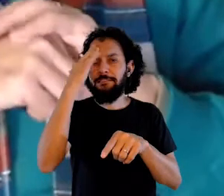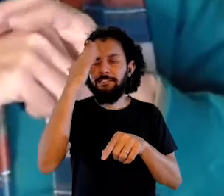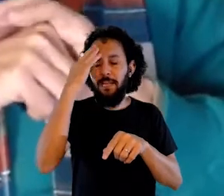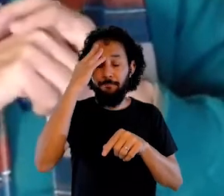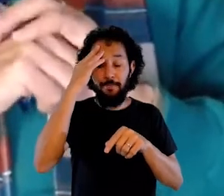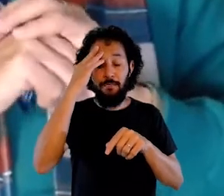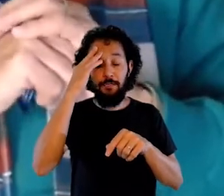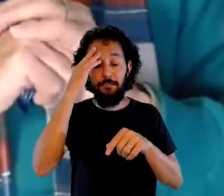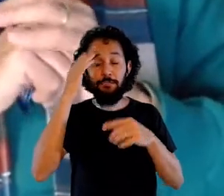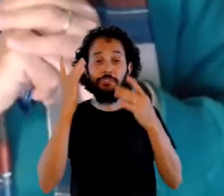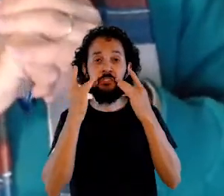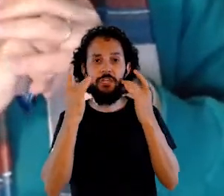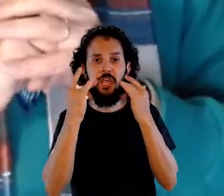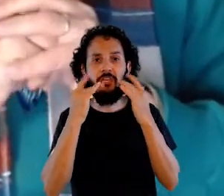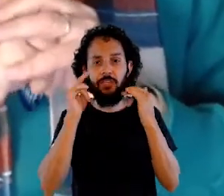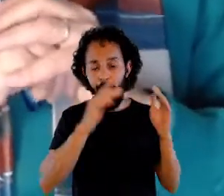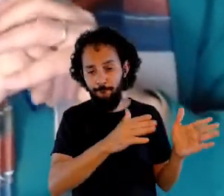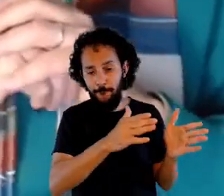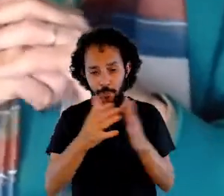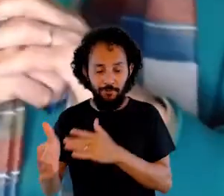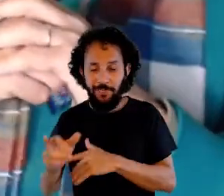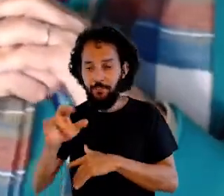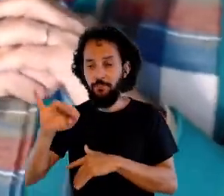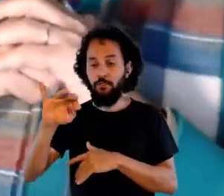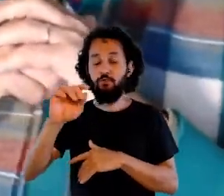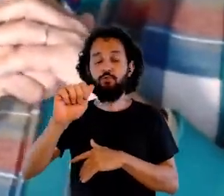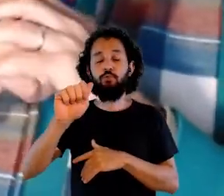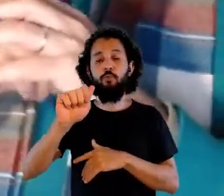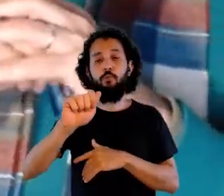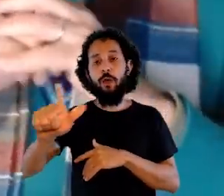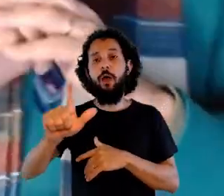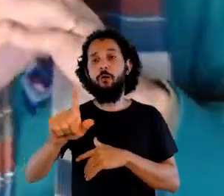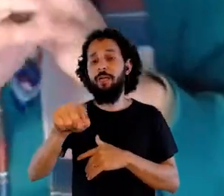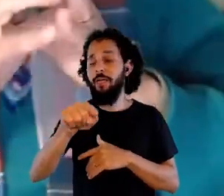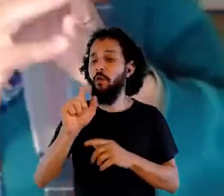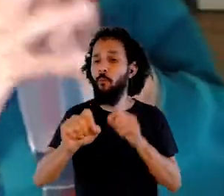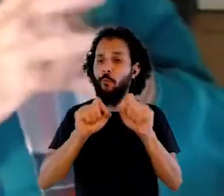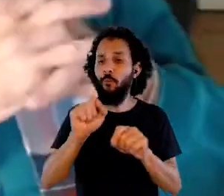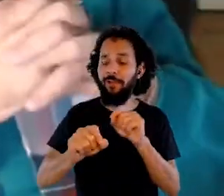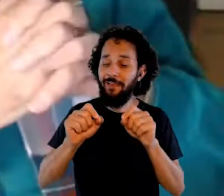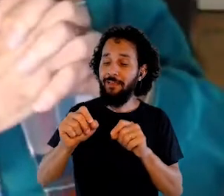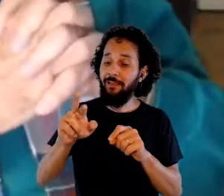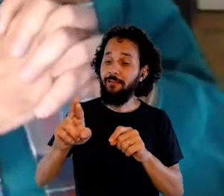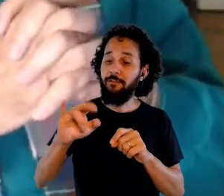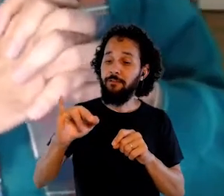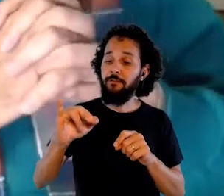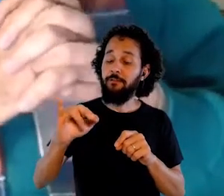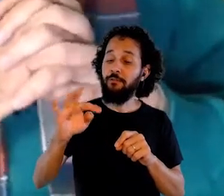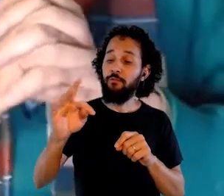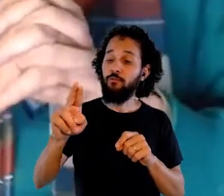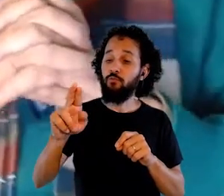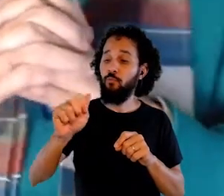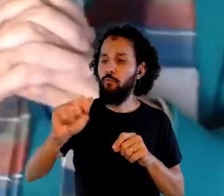processo ritualístico, né, que a gente está falando de uma ritualística, é muito legal a gente pensar